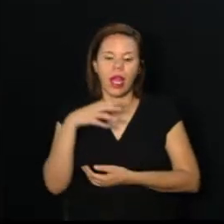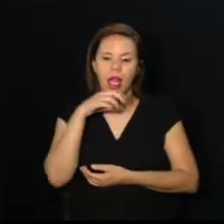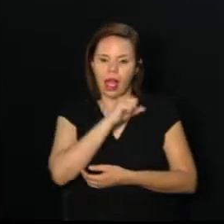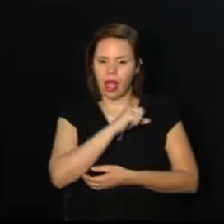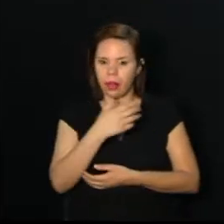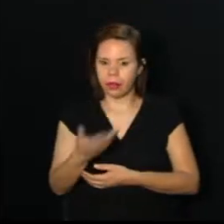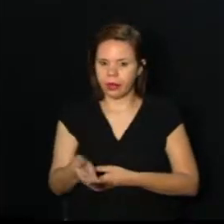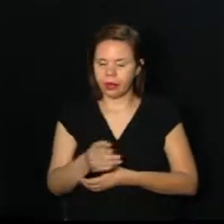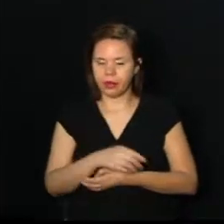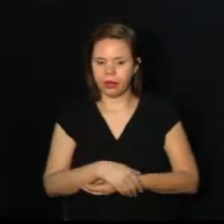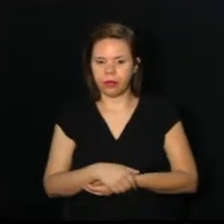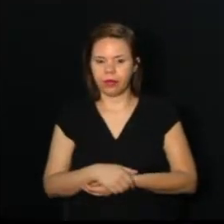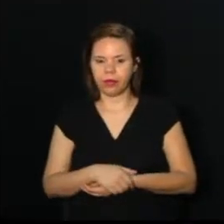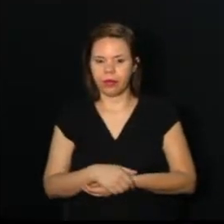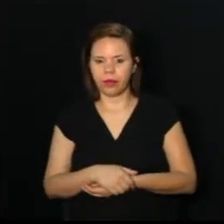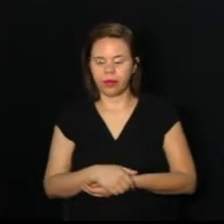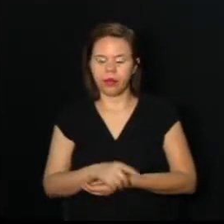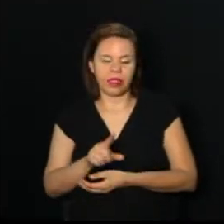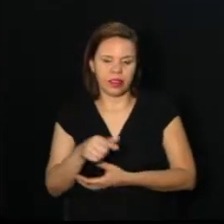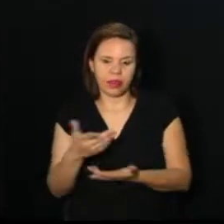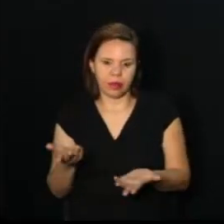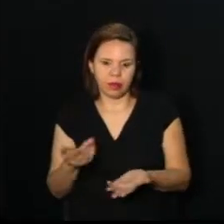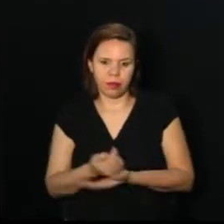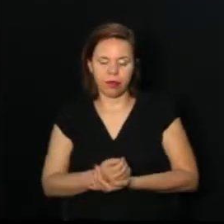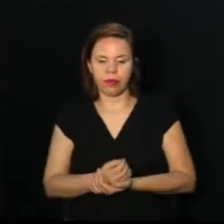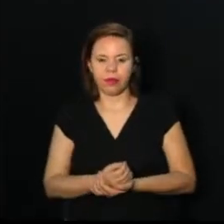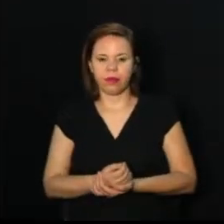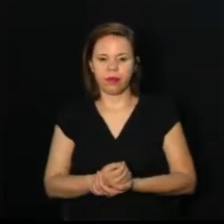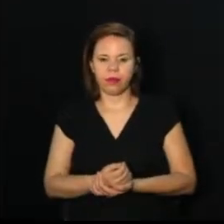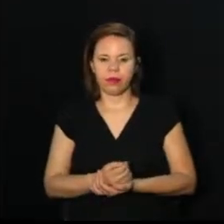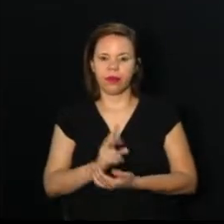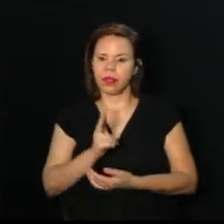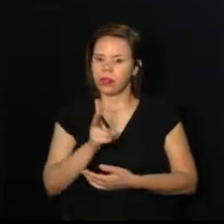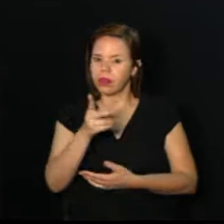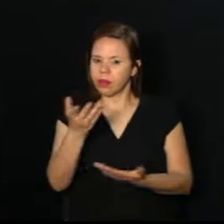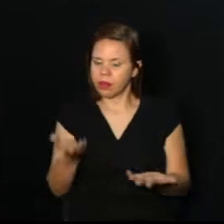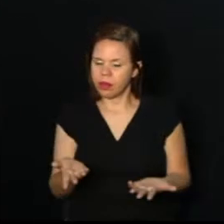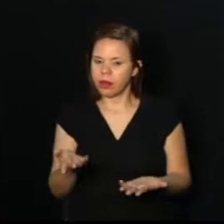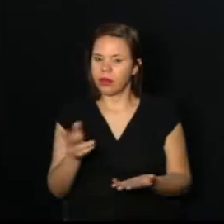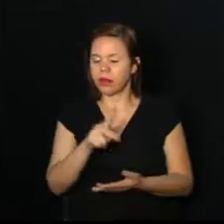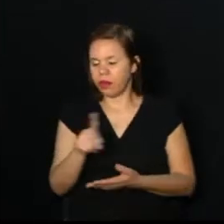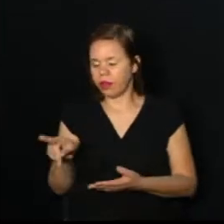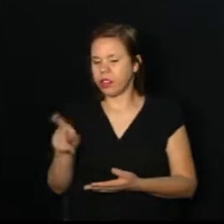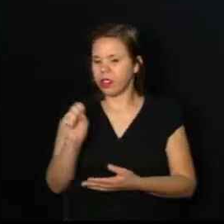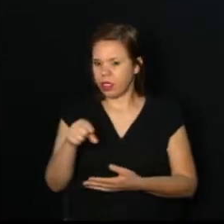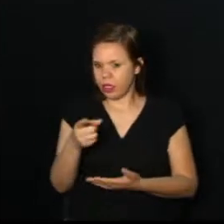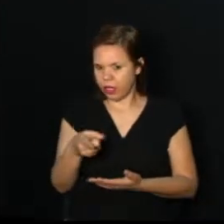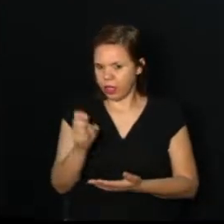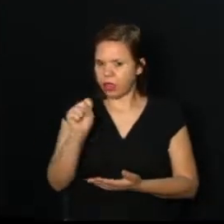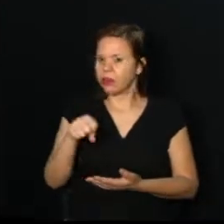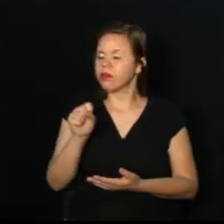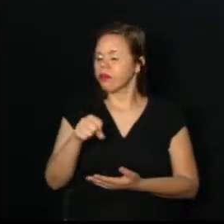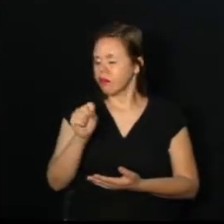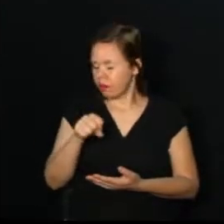rápido, assim. É sempre assim, professora?